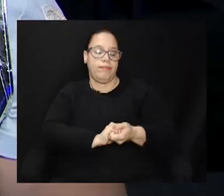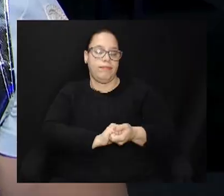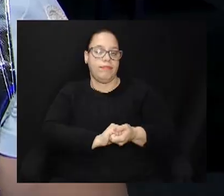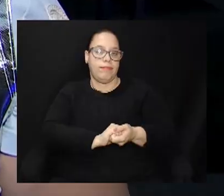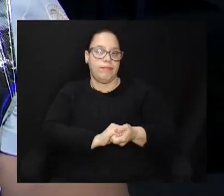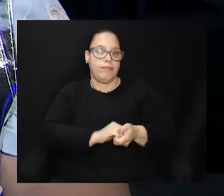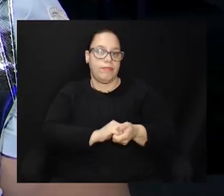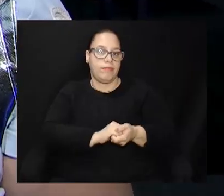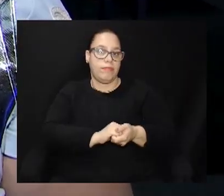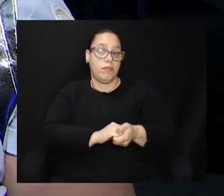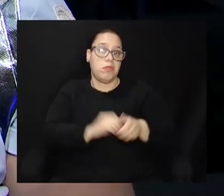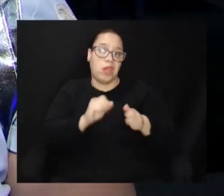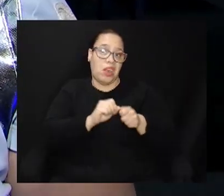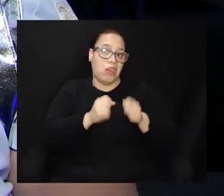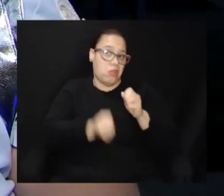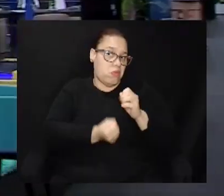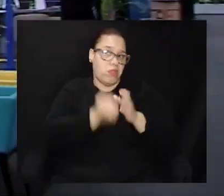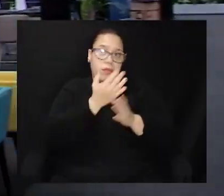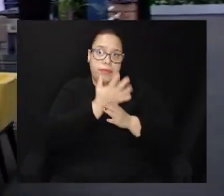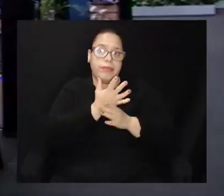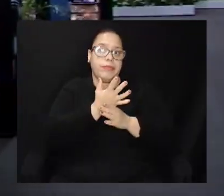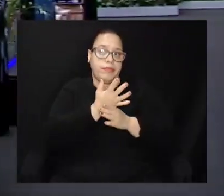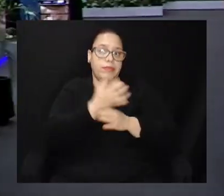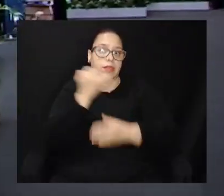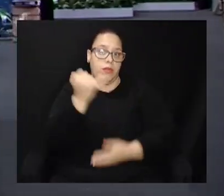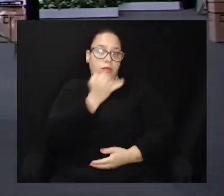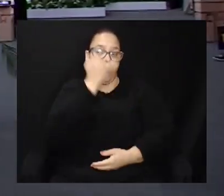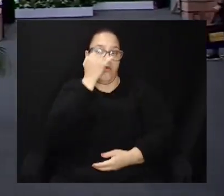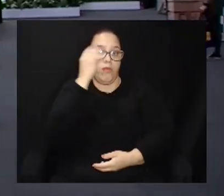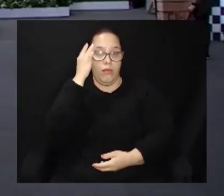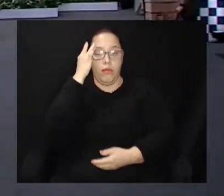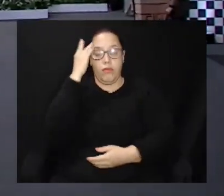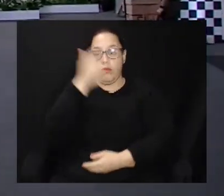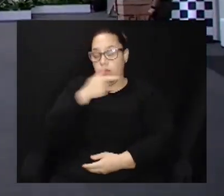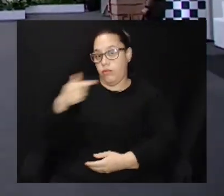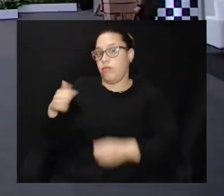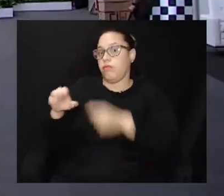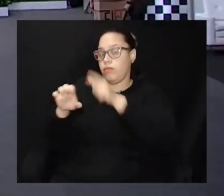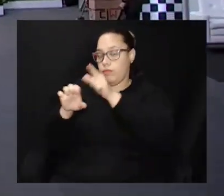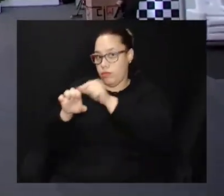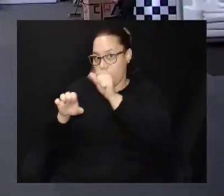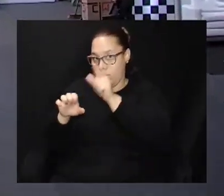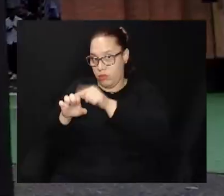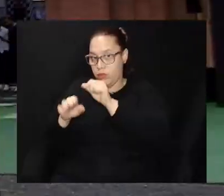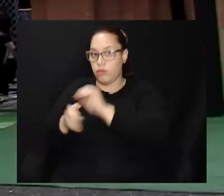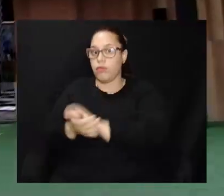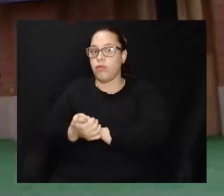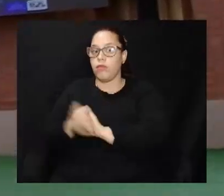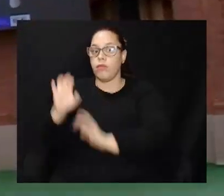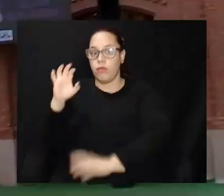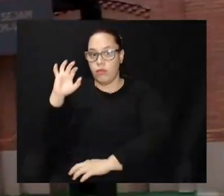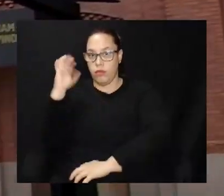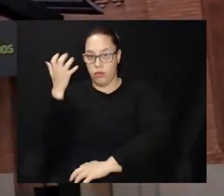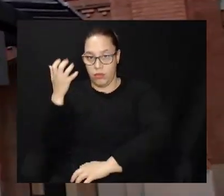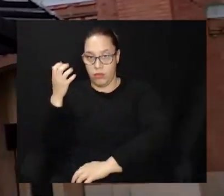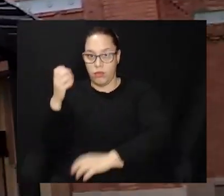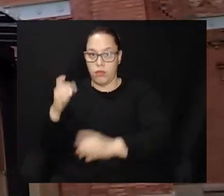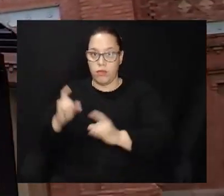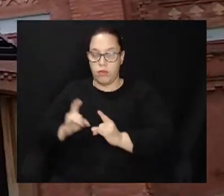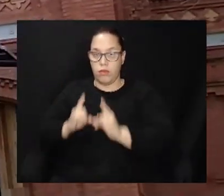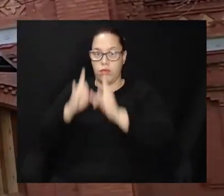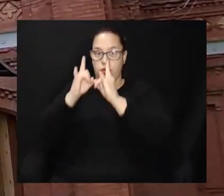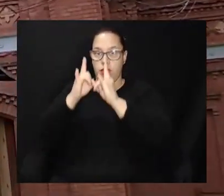mercado, né, então é bem importante. A Semana de Negócios e Empreendedorismo acontece no prédio do Relógio, no